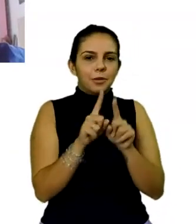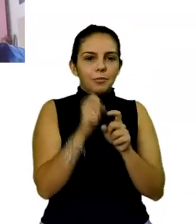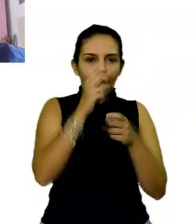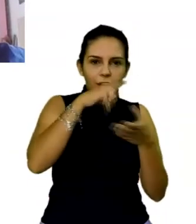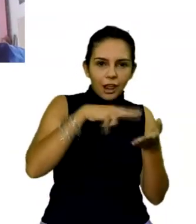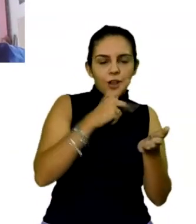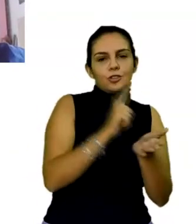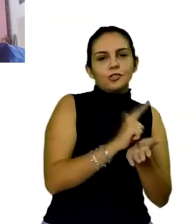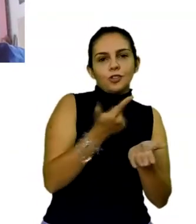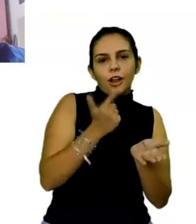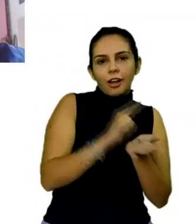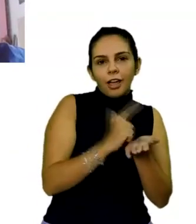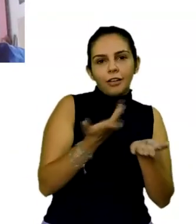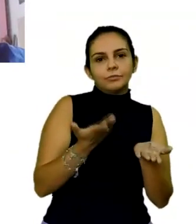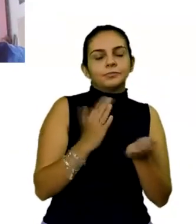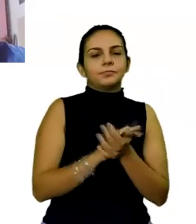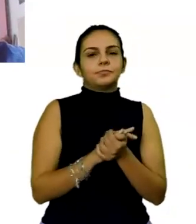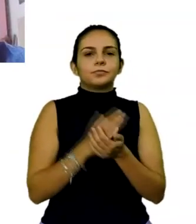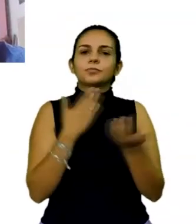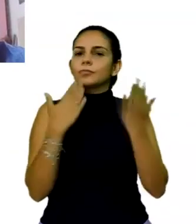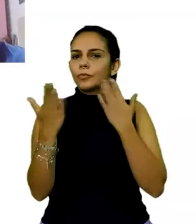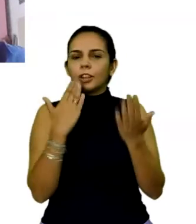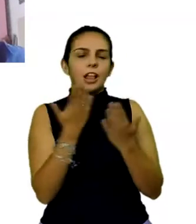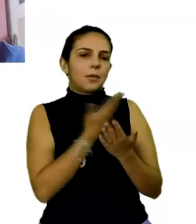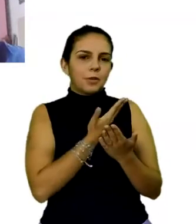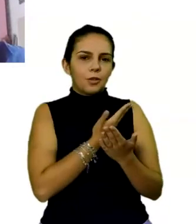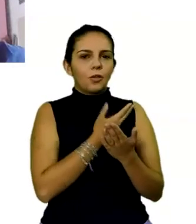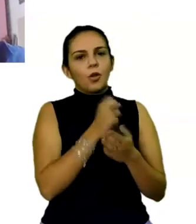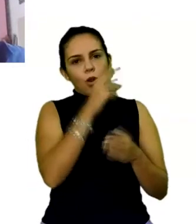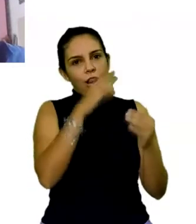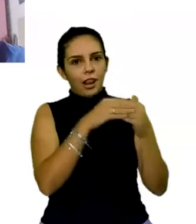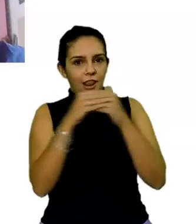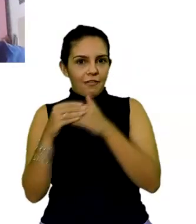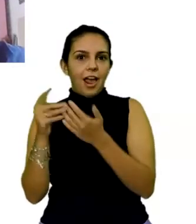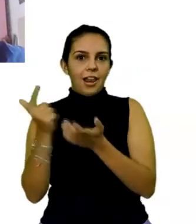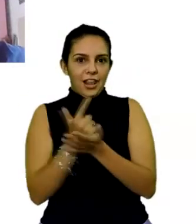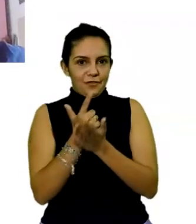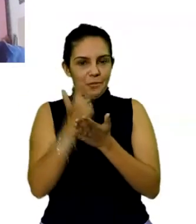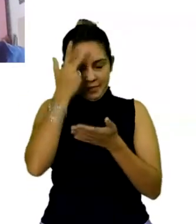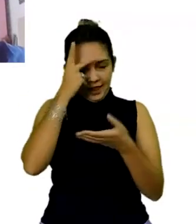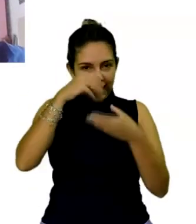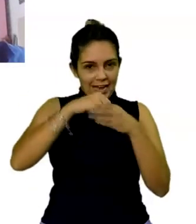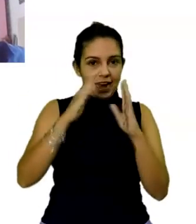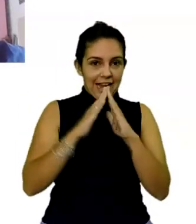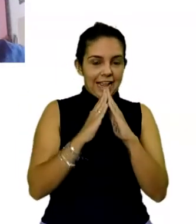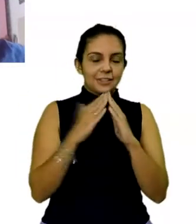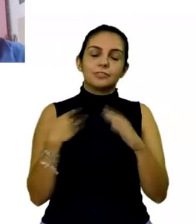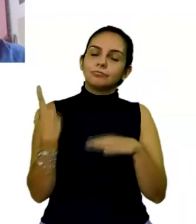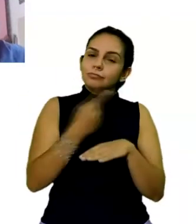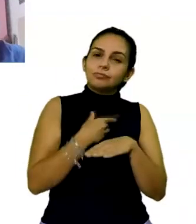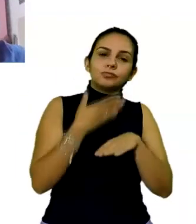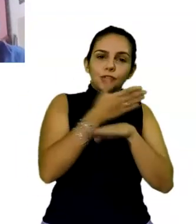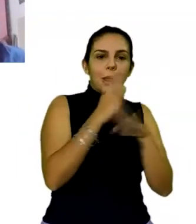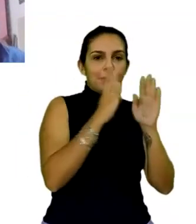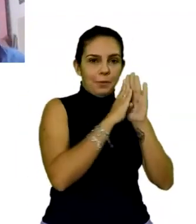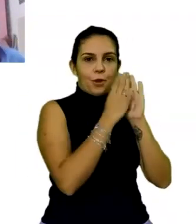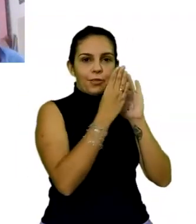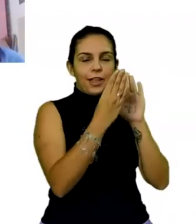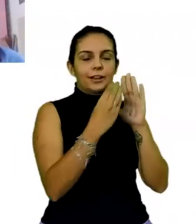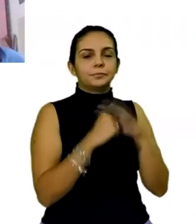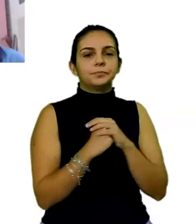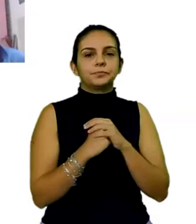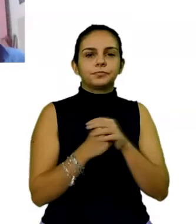onde você pode ler jornal, conversar com amigos ou levar livro para casa. Aí fomos para lá